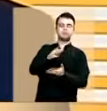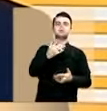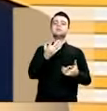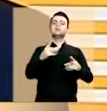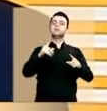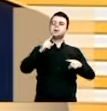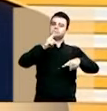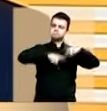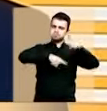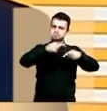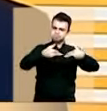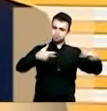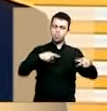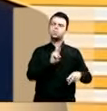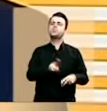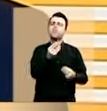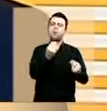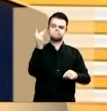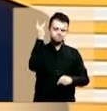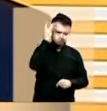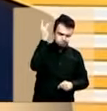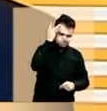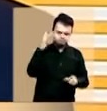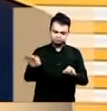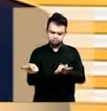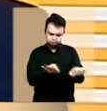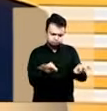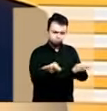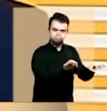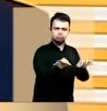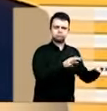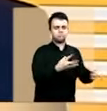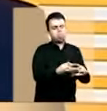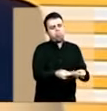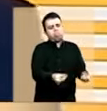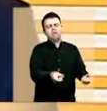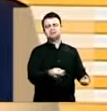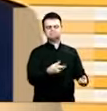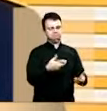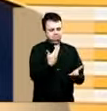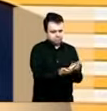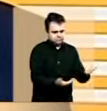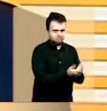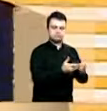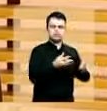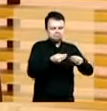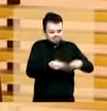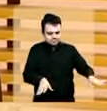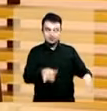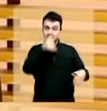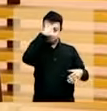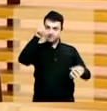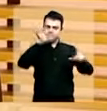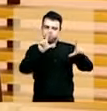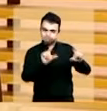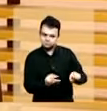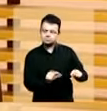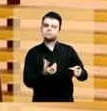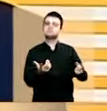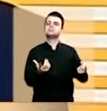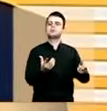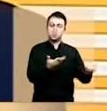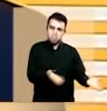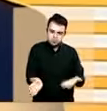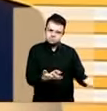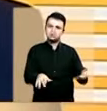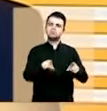com inteligência, com eficiência, não deixa sobejar, não deixa estragar, não deixa ter perdas no processo de produção,